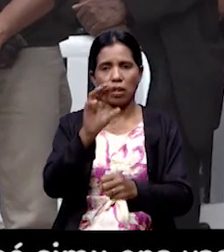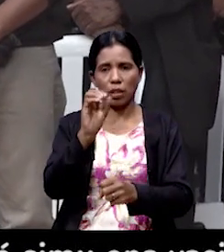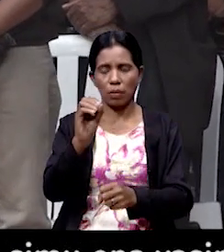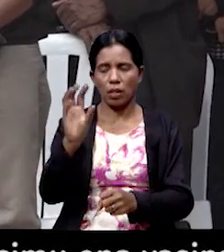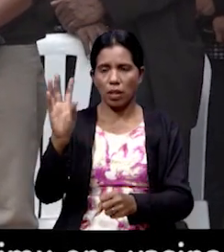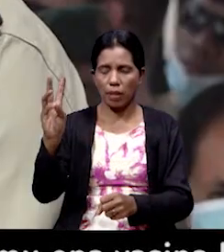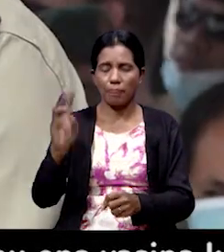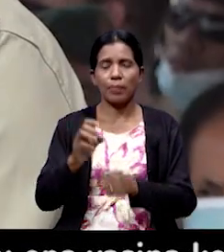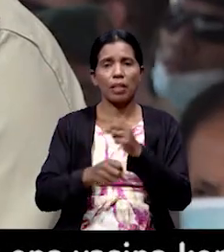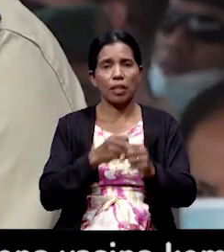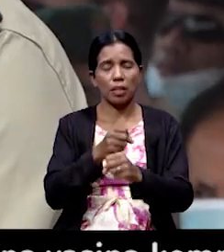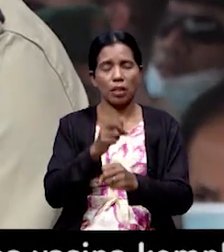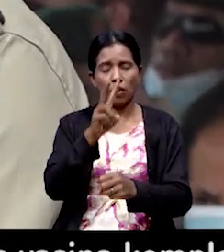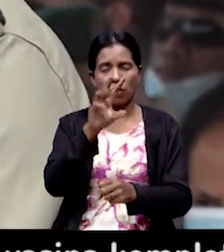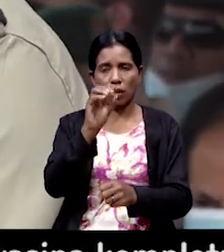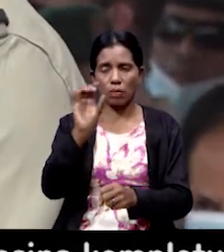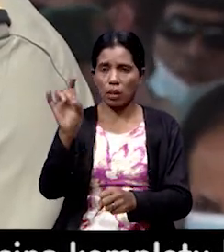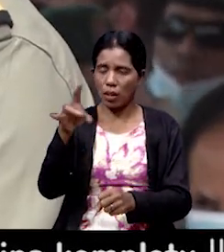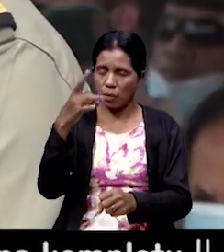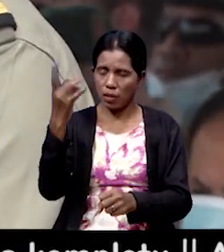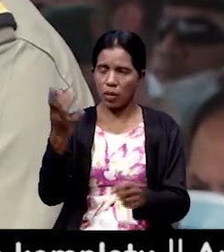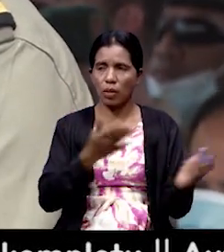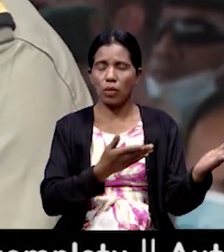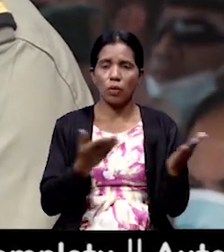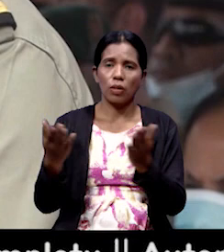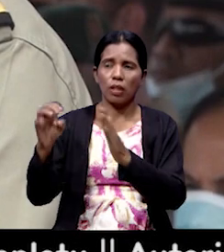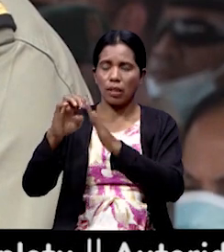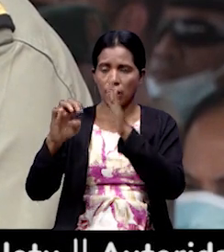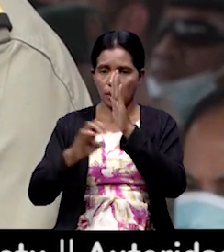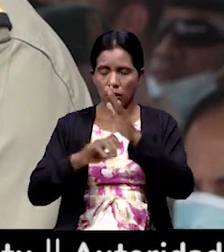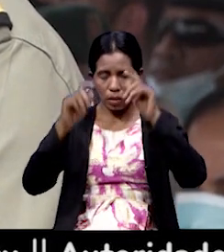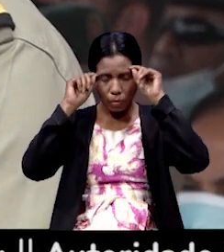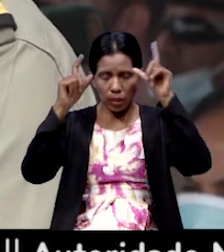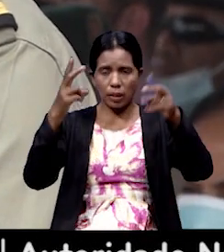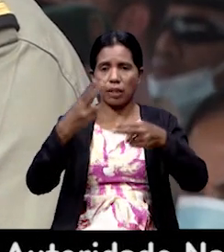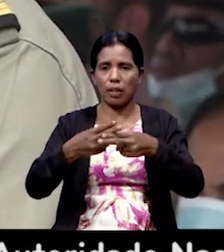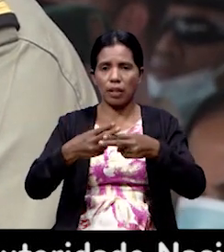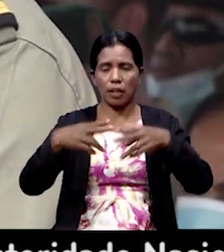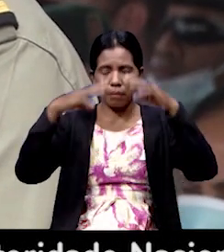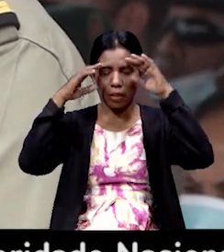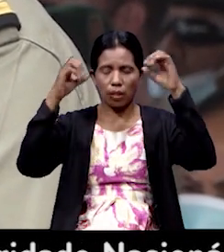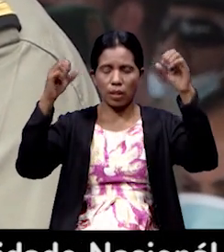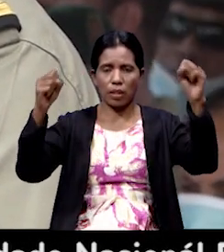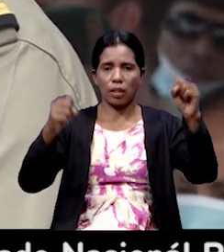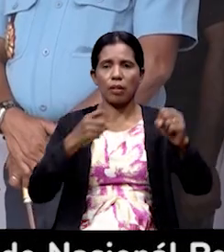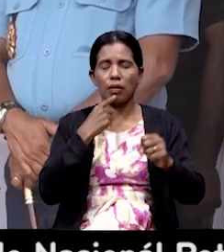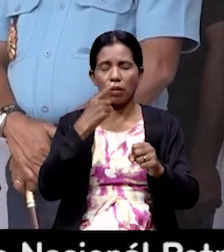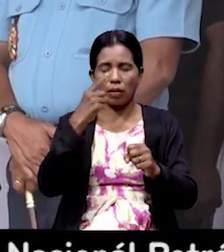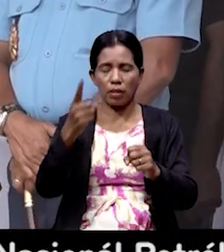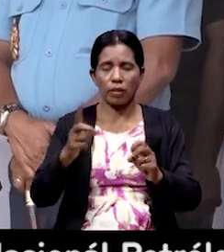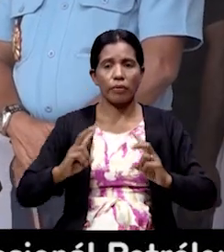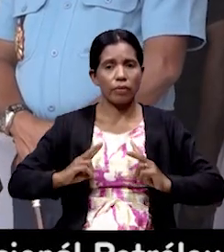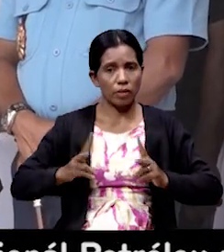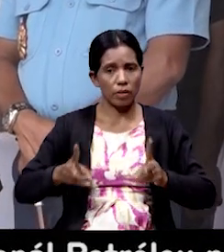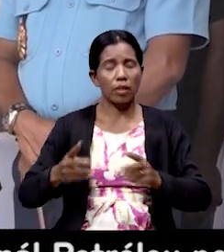No Ihatinan Rihun Rua Sanul Sembalu, Lori Estado Timor Leste Nanaran, Presidente Republika Kondekora Heroi Nasional